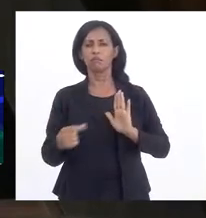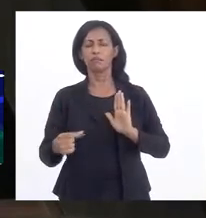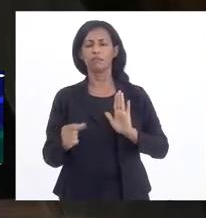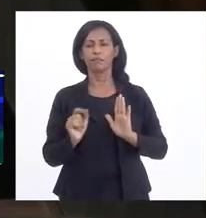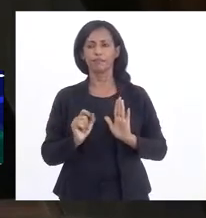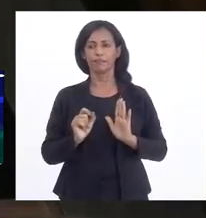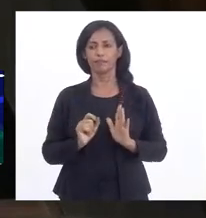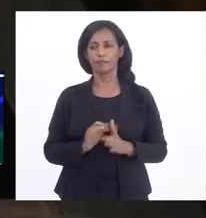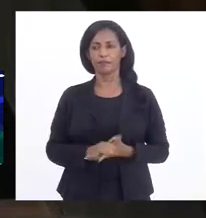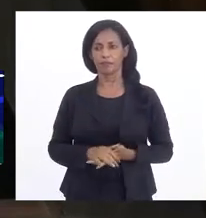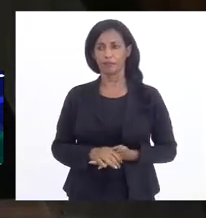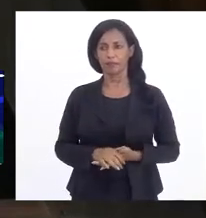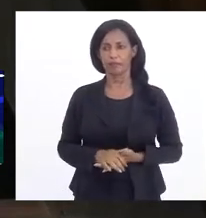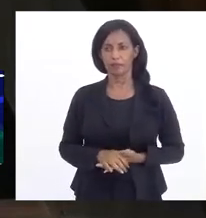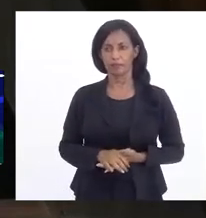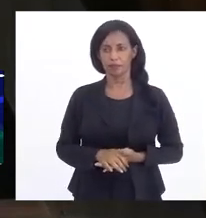seguinte: